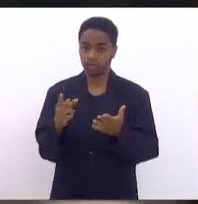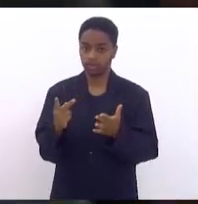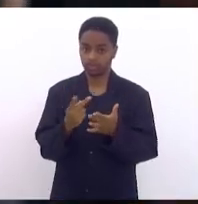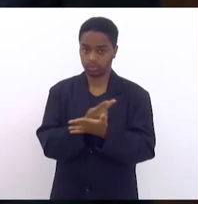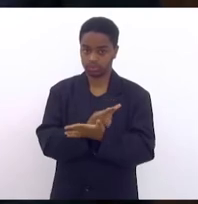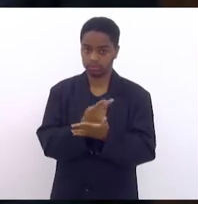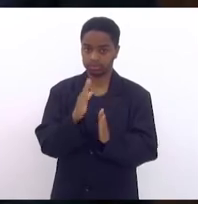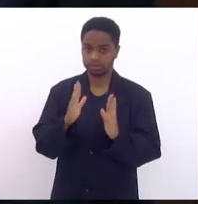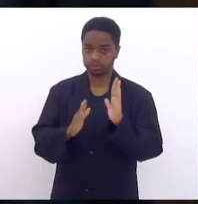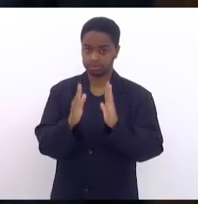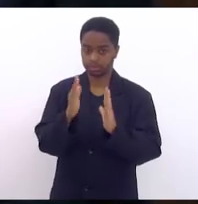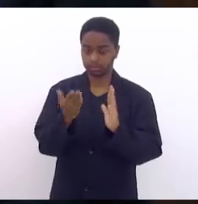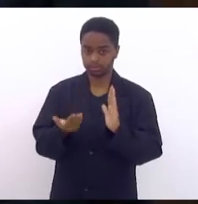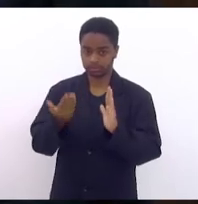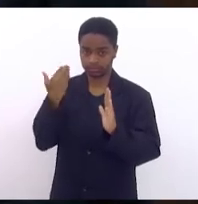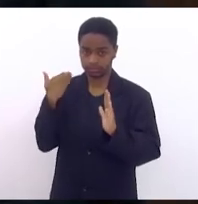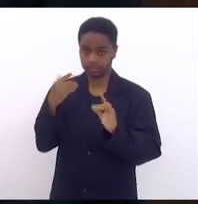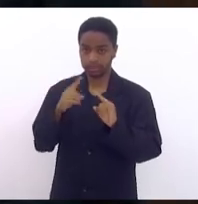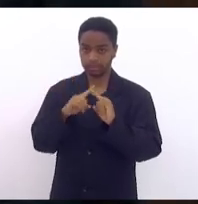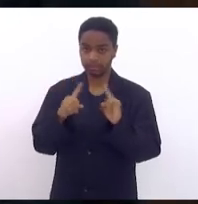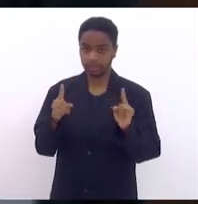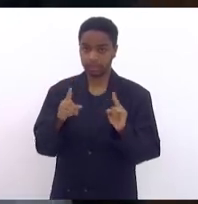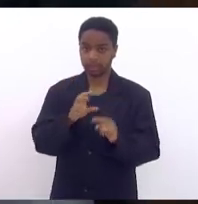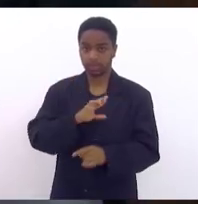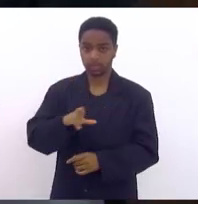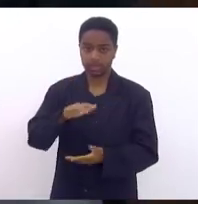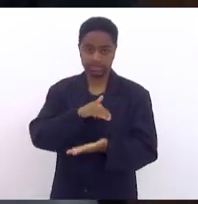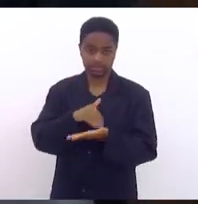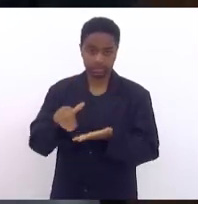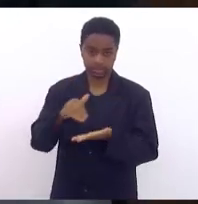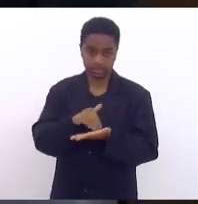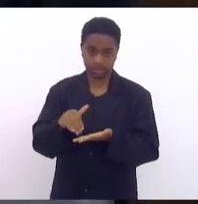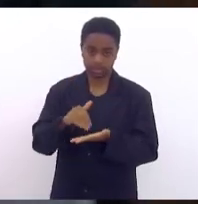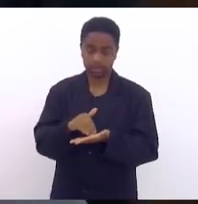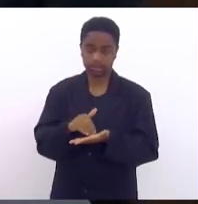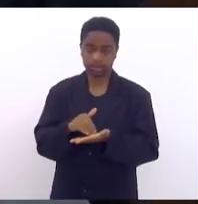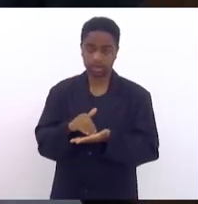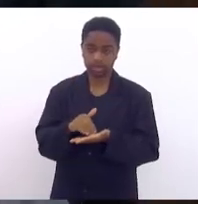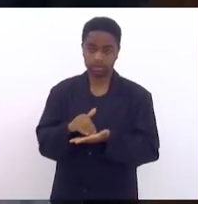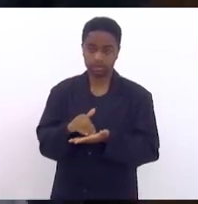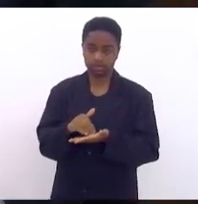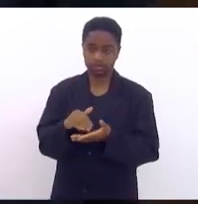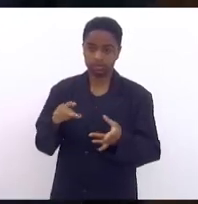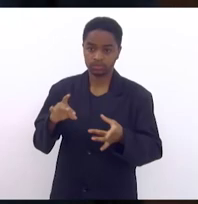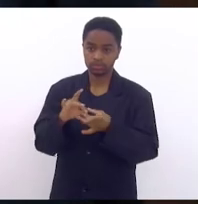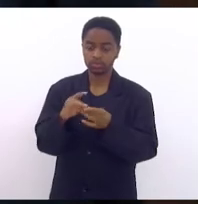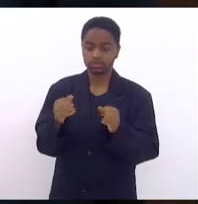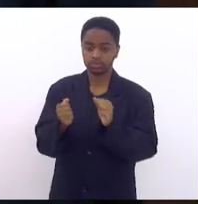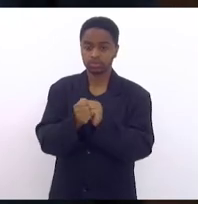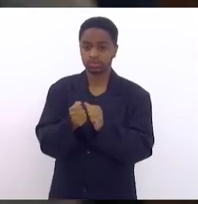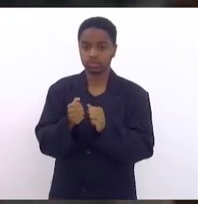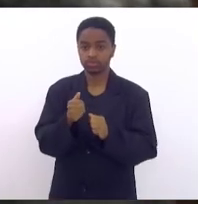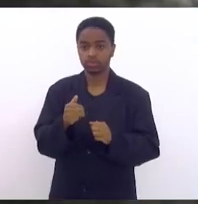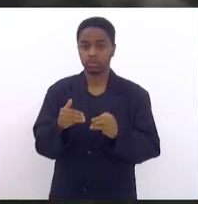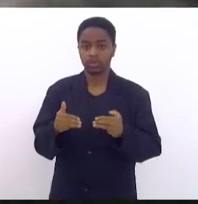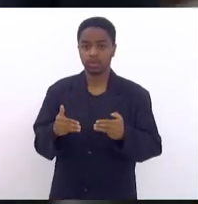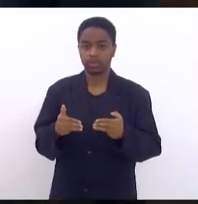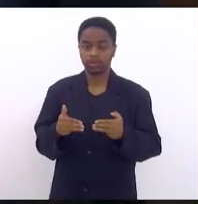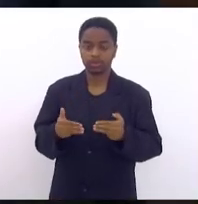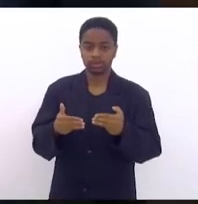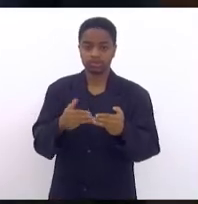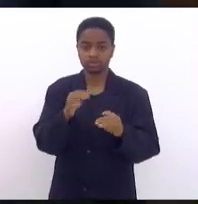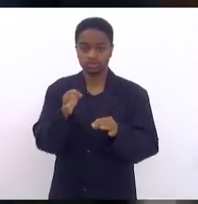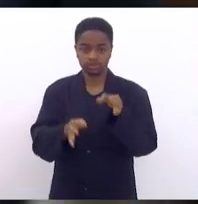anos atrás. E não vai ser um secretário que vem apadrinhado pelo Ministério da Justiça,